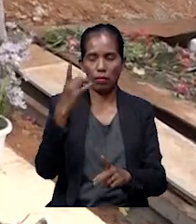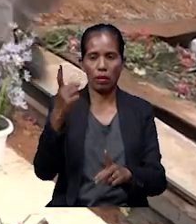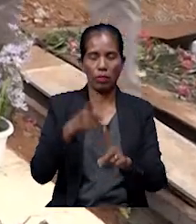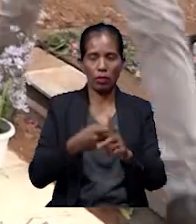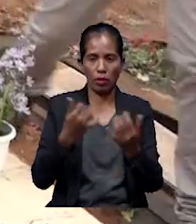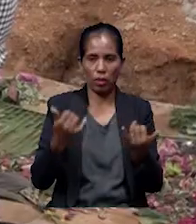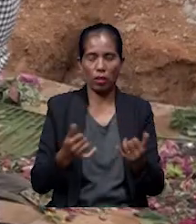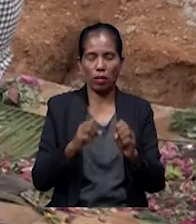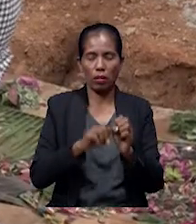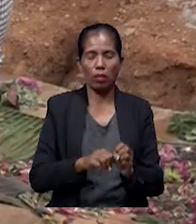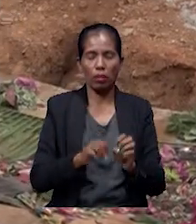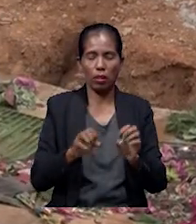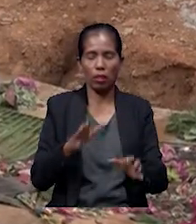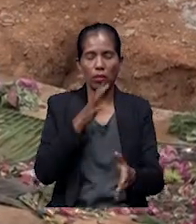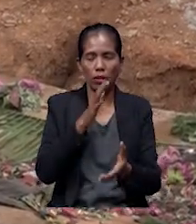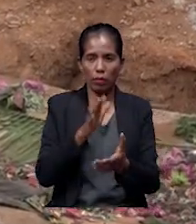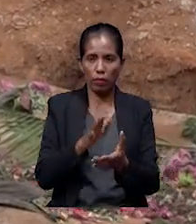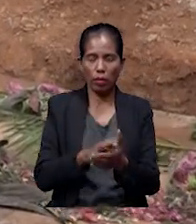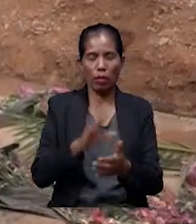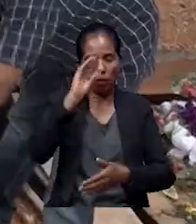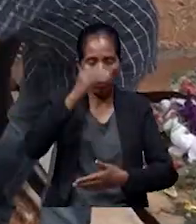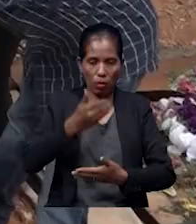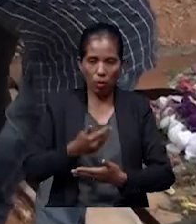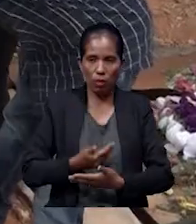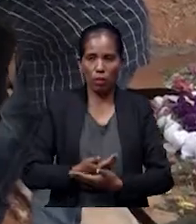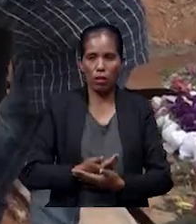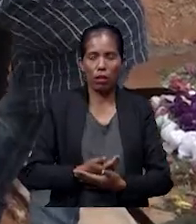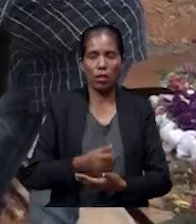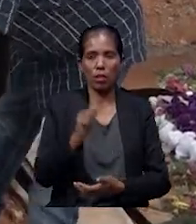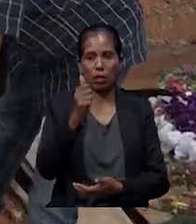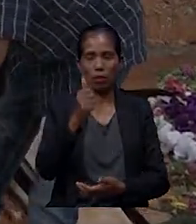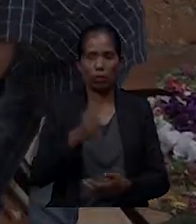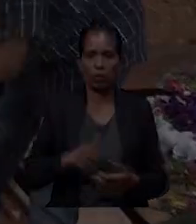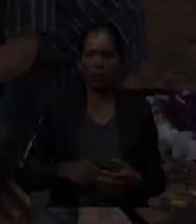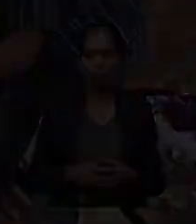no husik helan yefen no wang na insanulum. Adere tu semenis, ZMN.